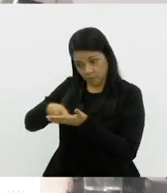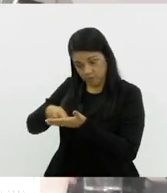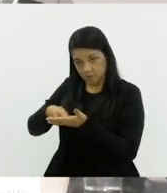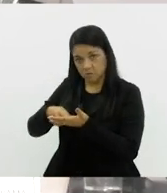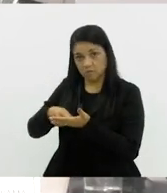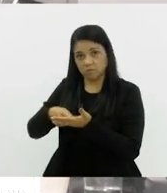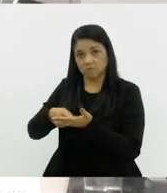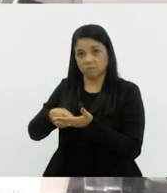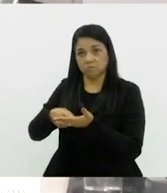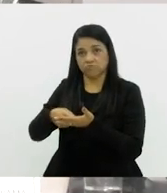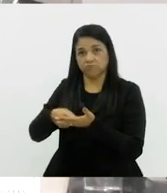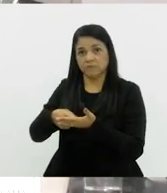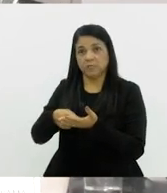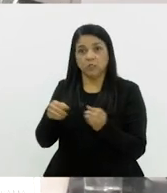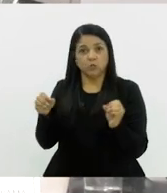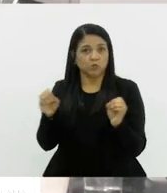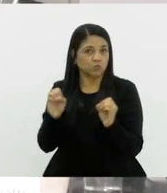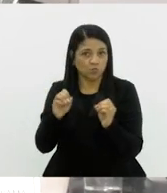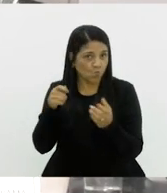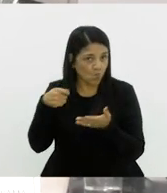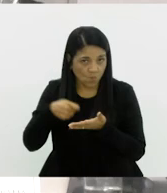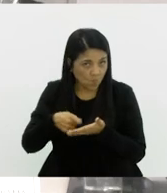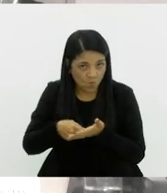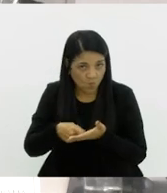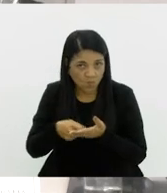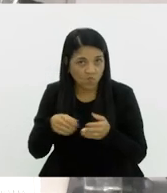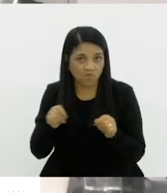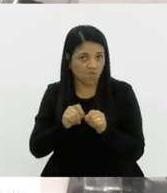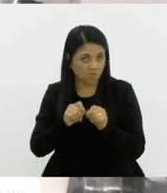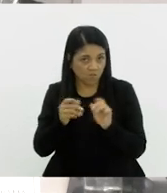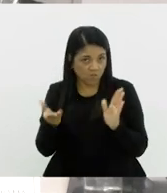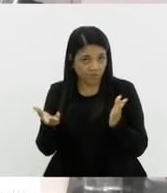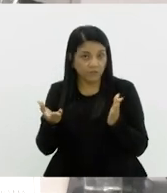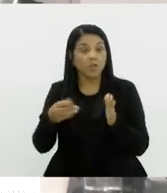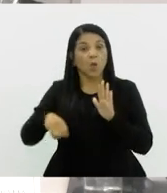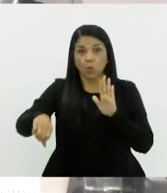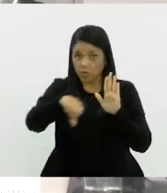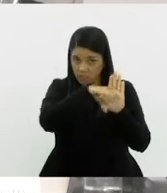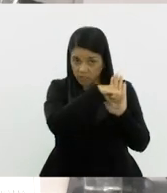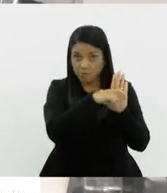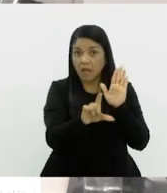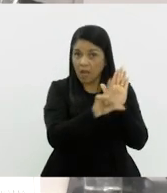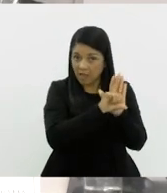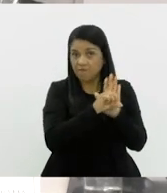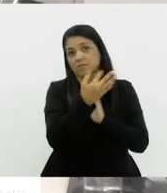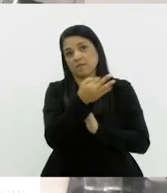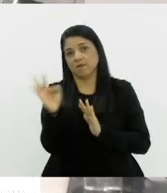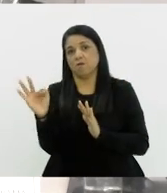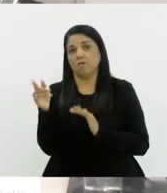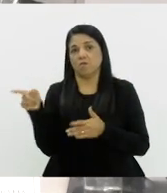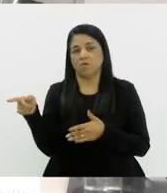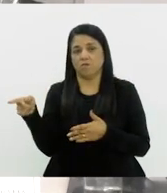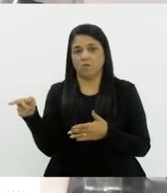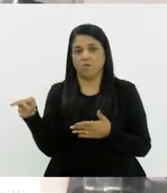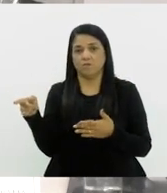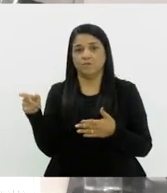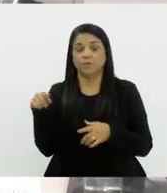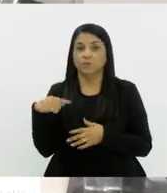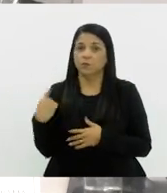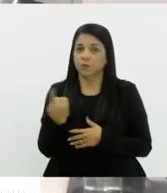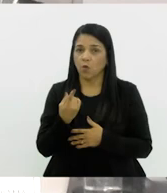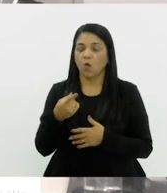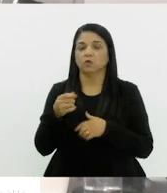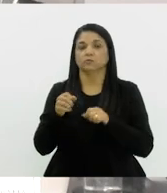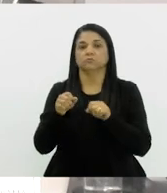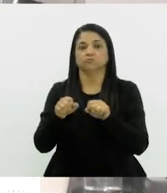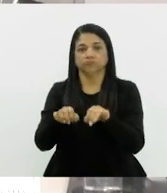faz, isso é um crime previsto em lei federal. Então, nós do Parlamento temos